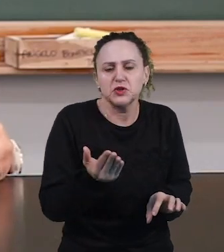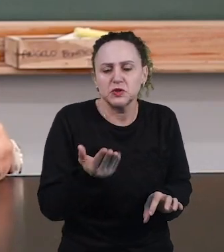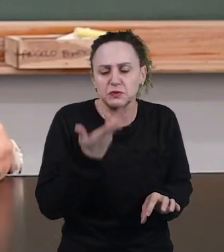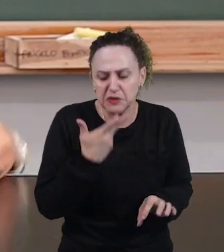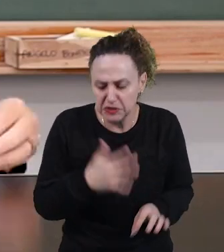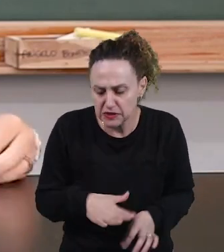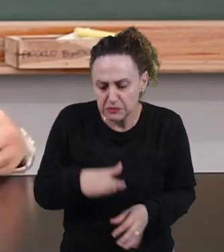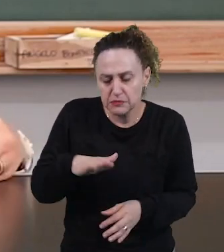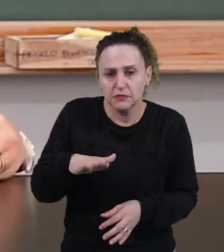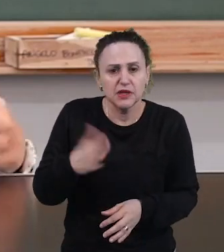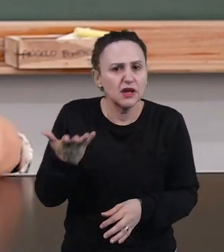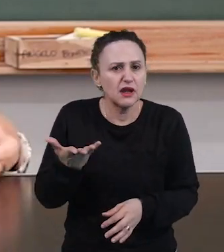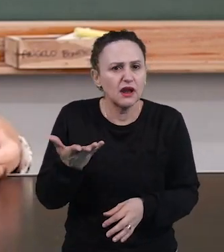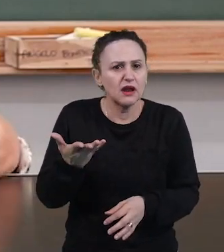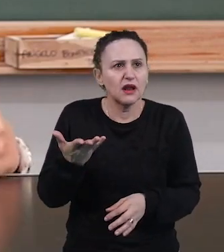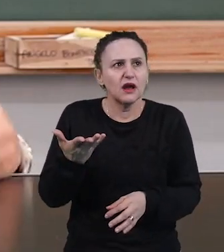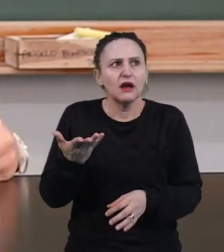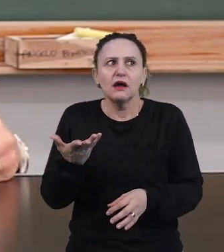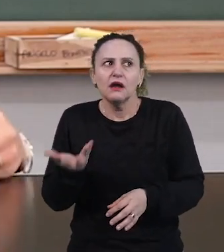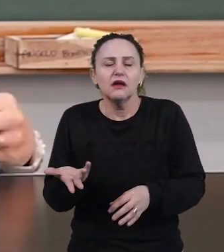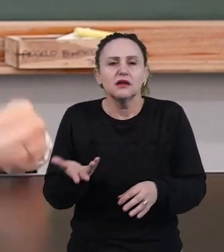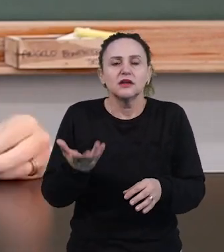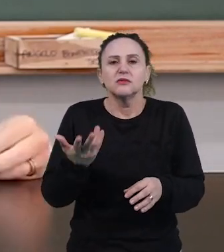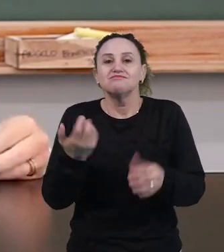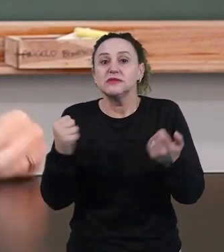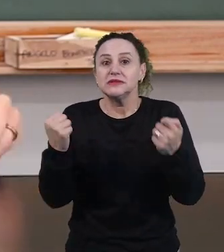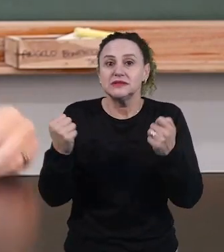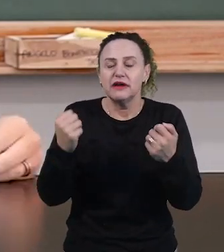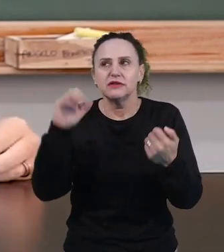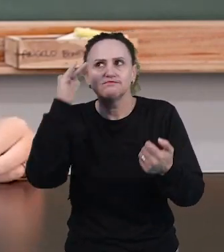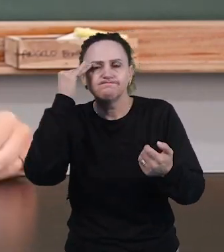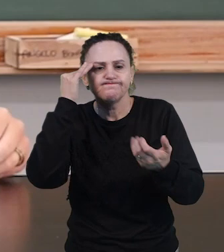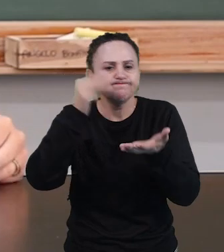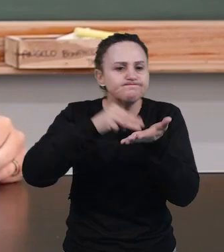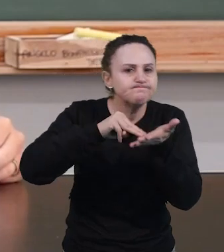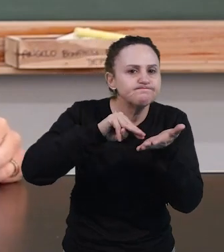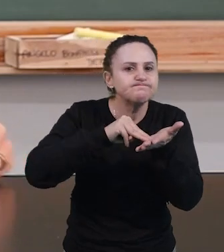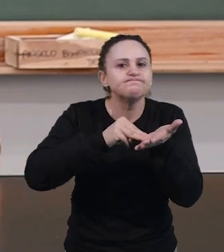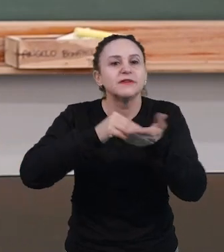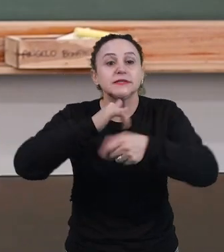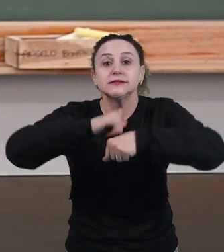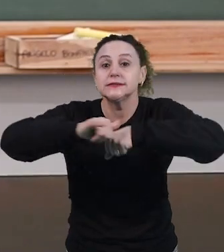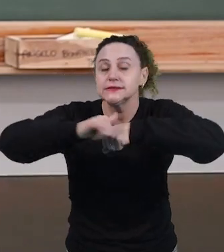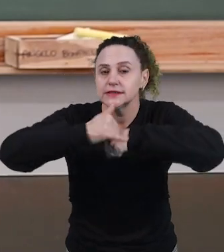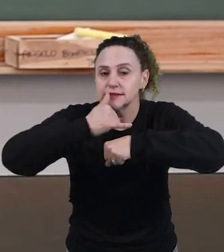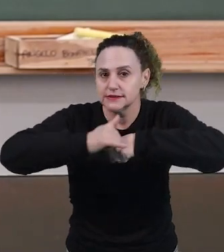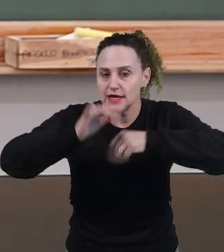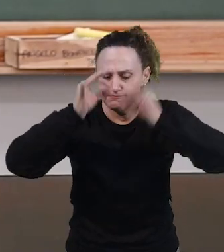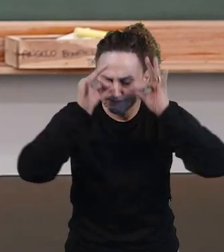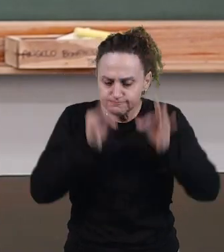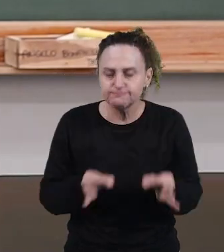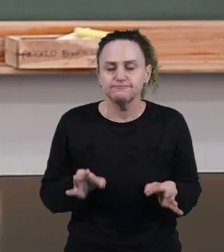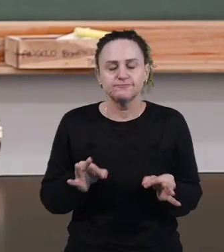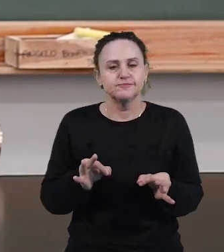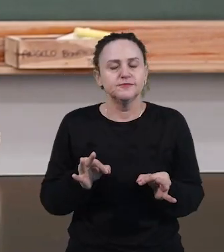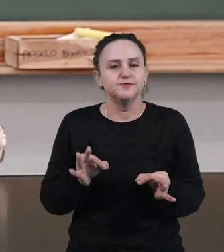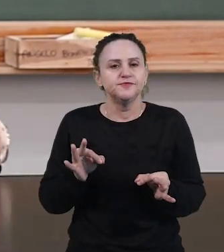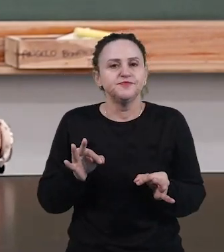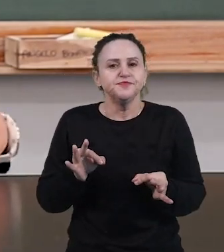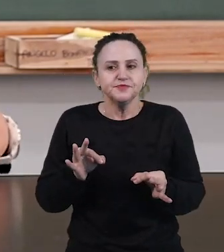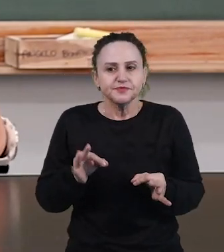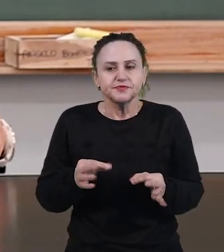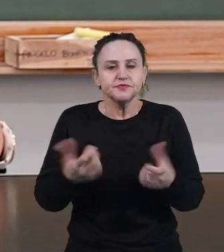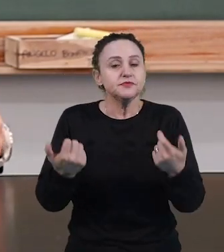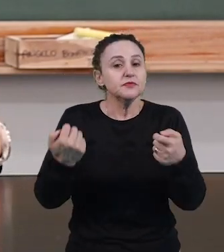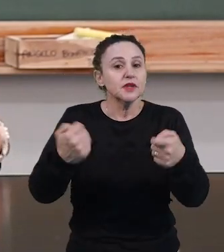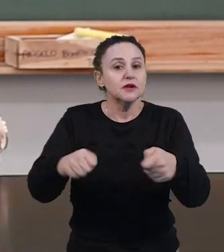conta, né? Eu não vou esperar a constância de objeto num bebê muito pequeno, né? Eu não vou esperar